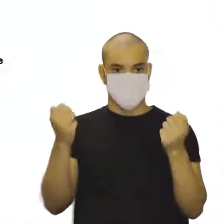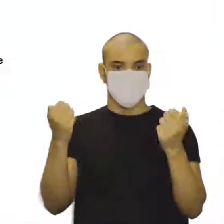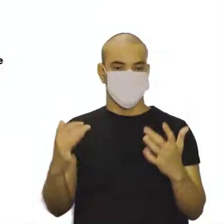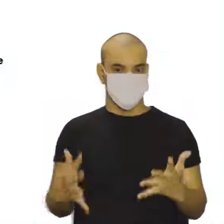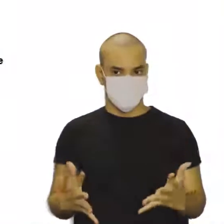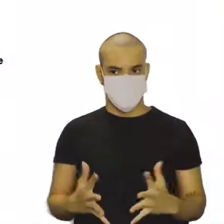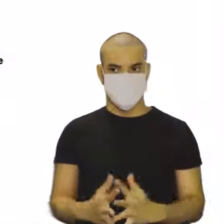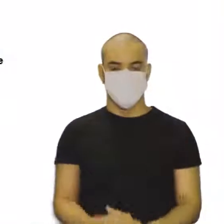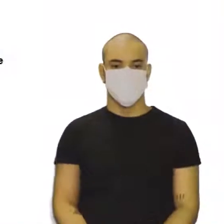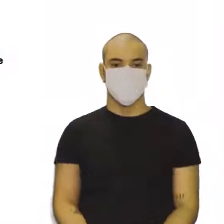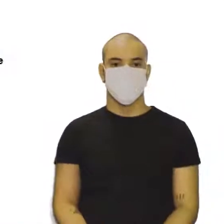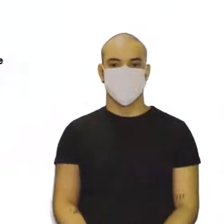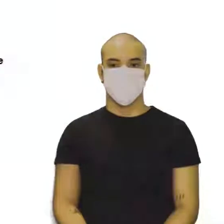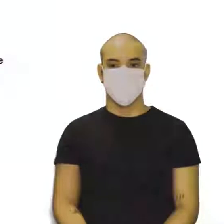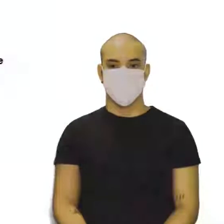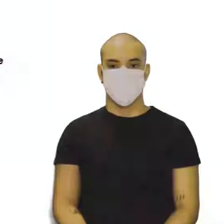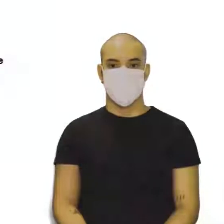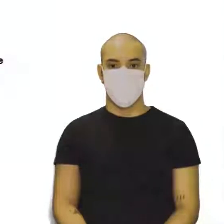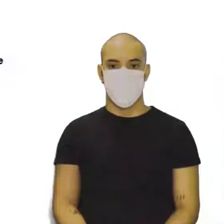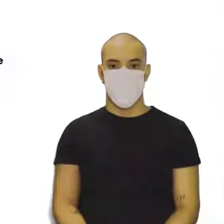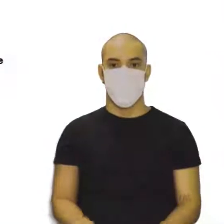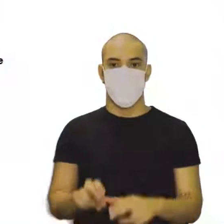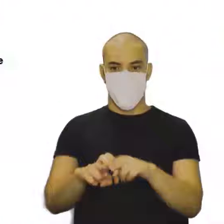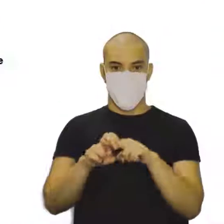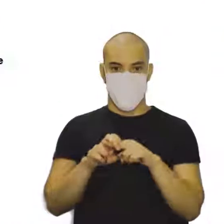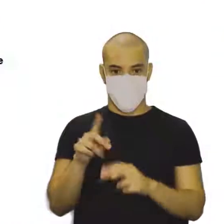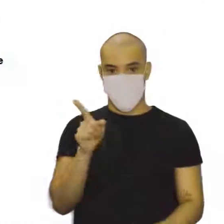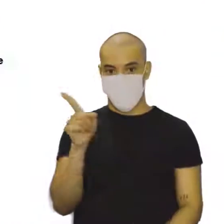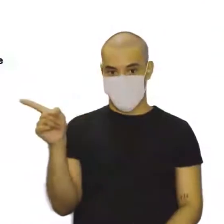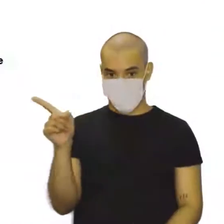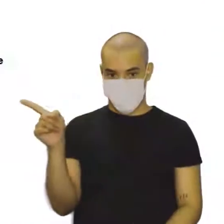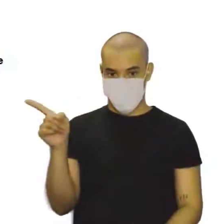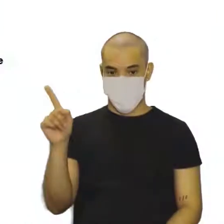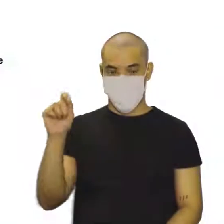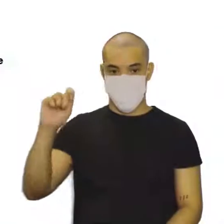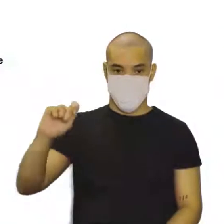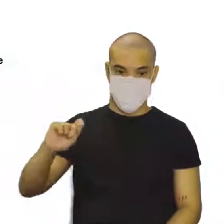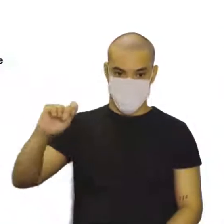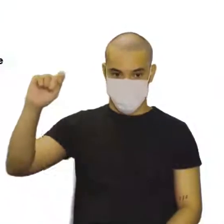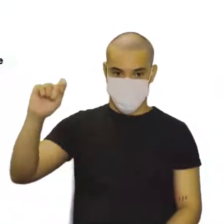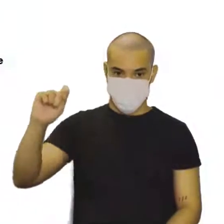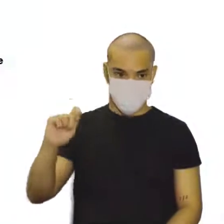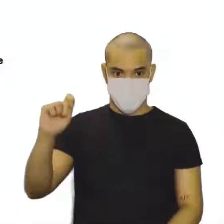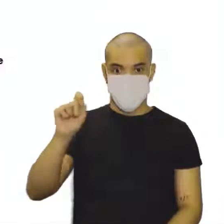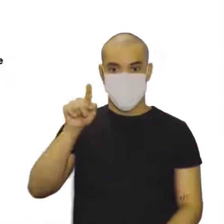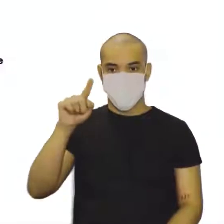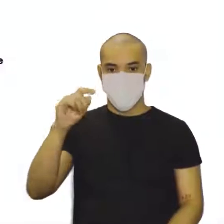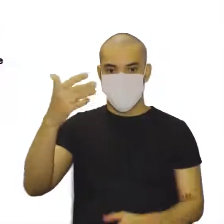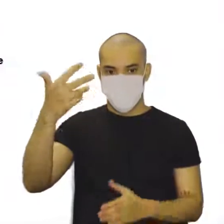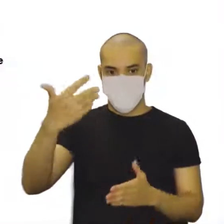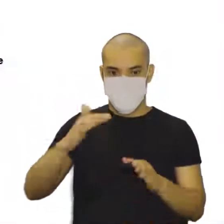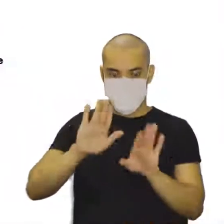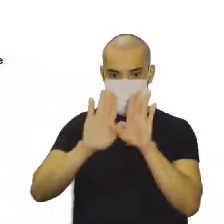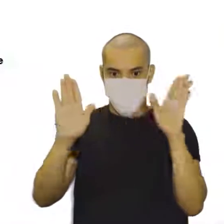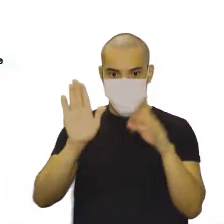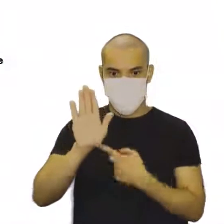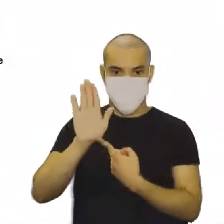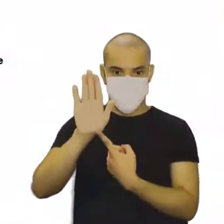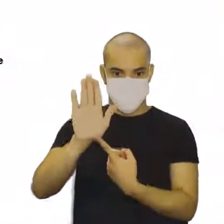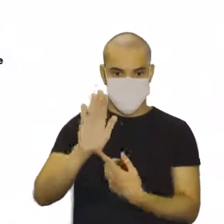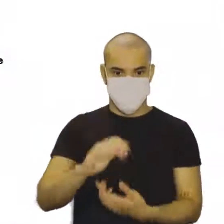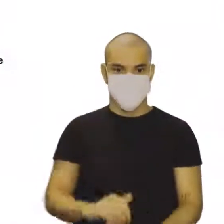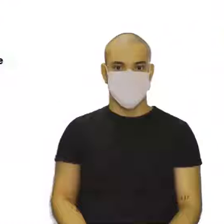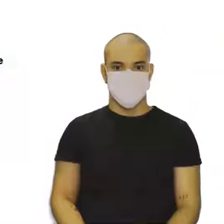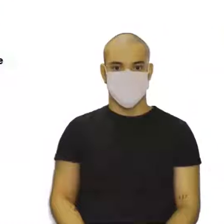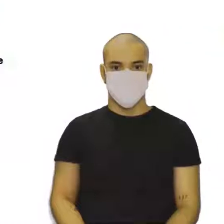de circuito de alta tensão. Então, aqui é um disjuntor básico desmontado. Ó, você pode ver, eu coloquei aqui,